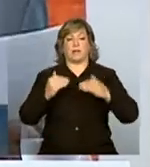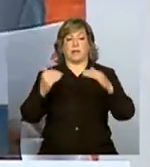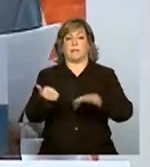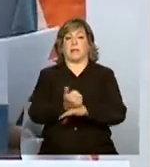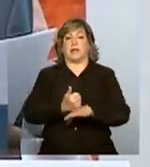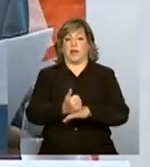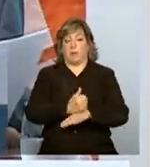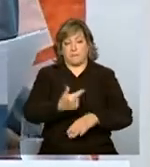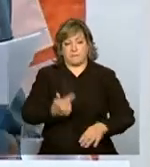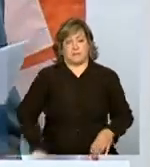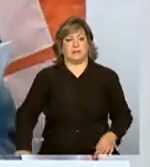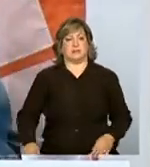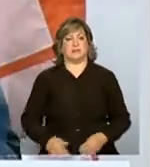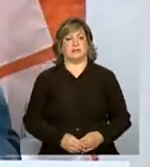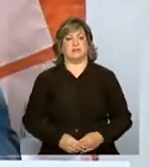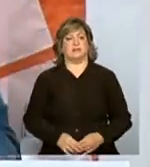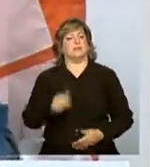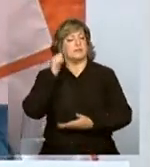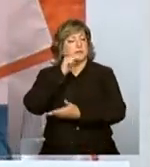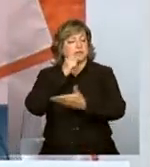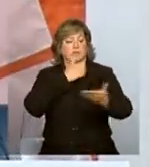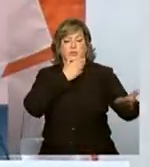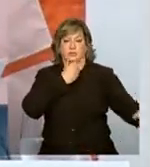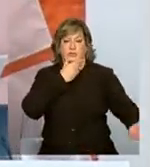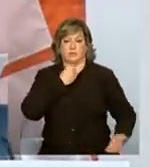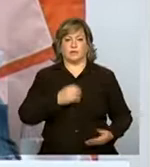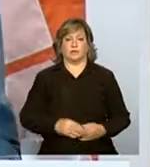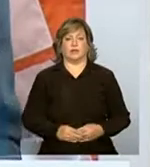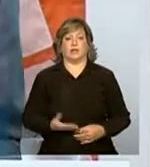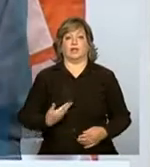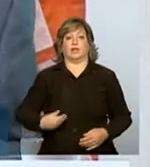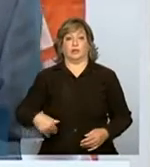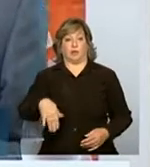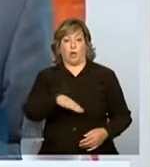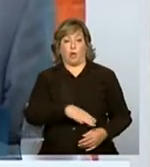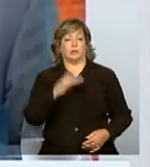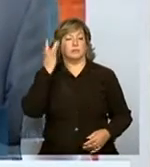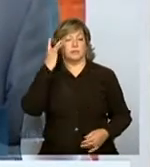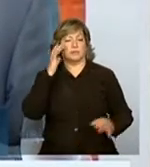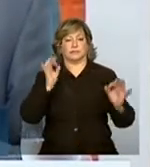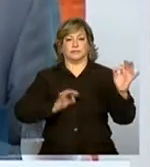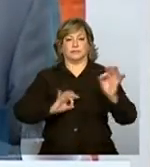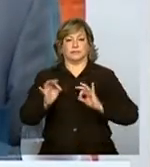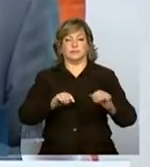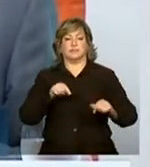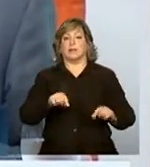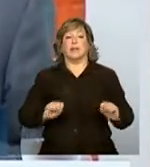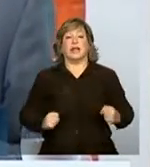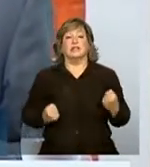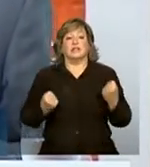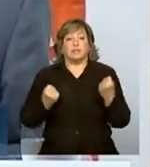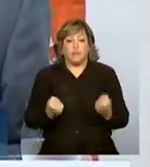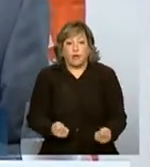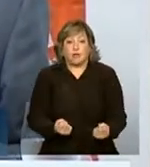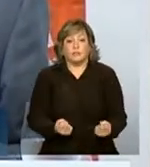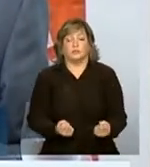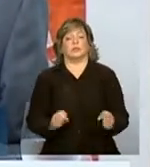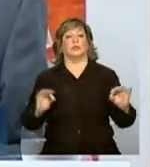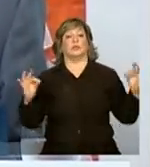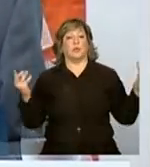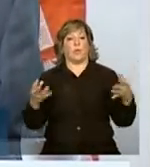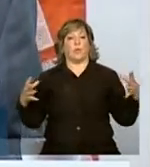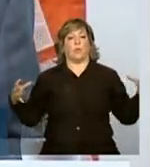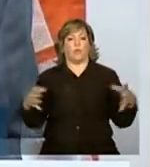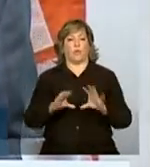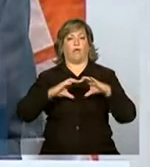melhor. Senhoras e senhores, nosso mapa estratégico resulta do esforço dos membros do